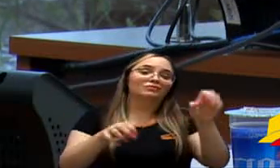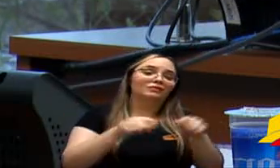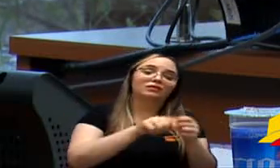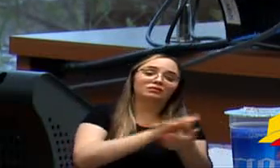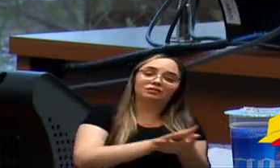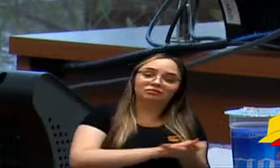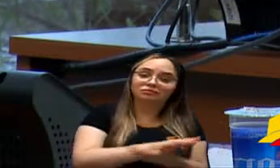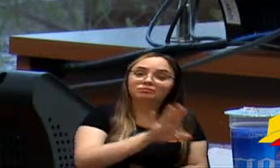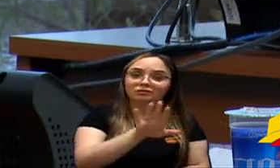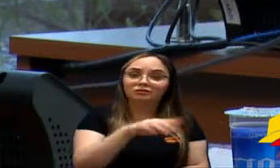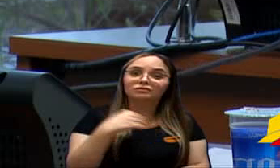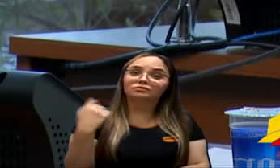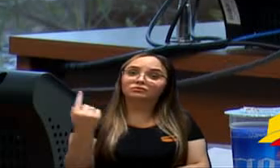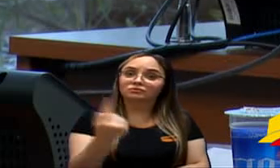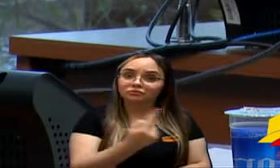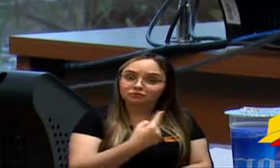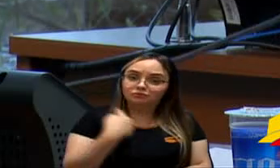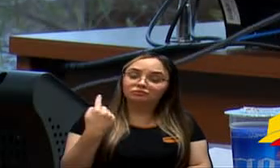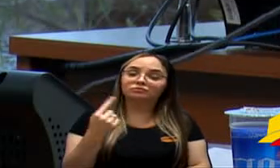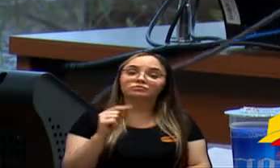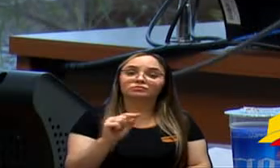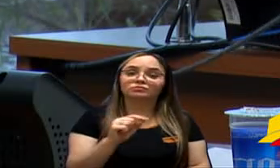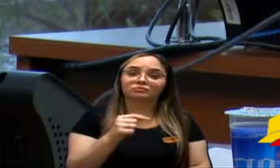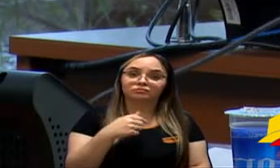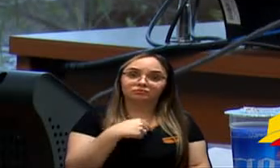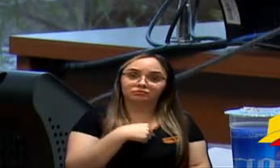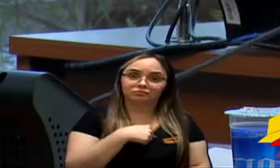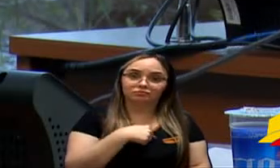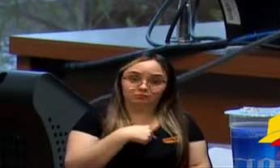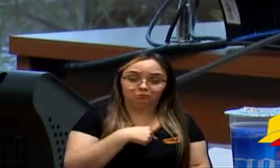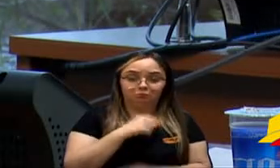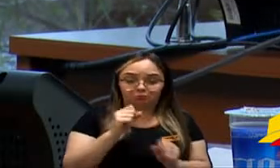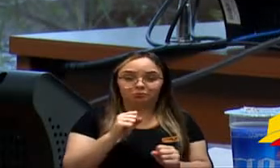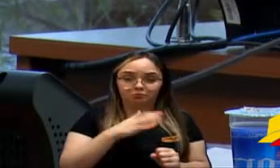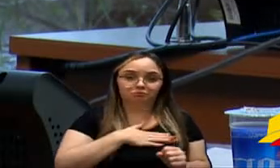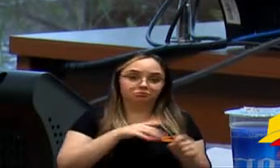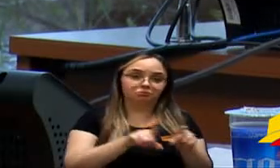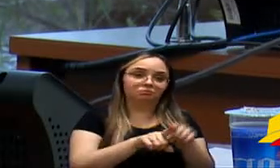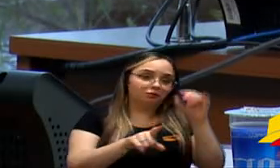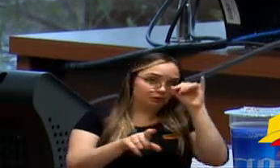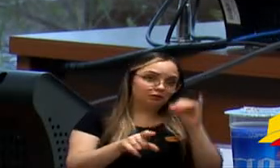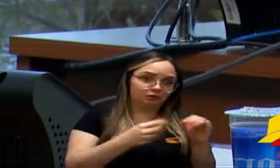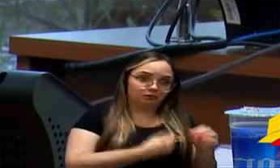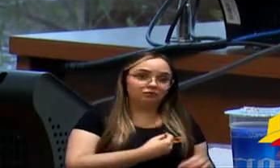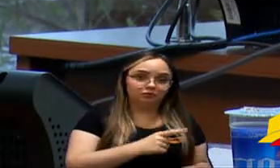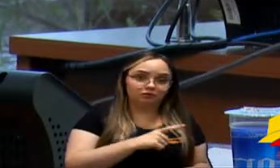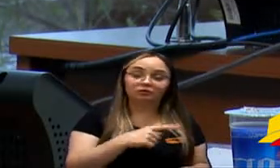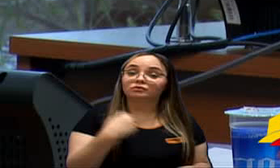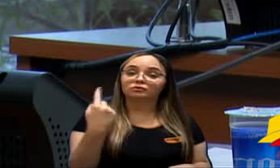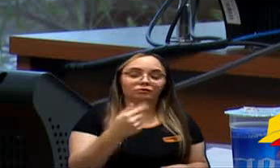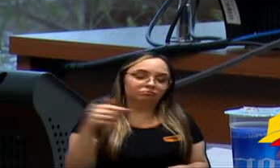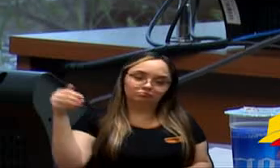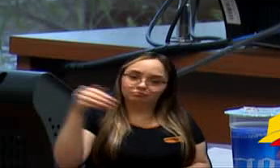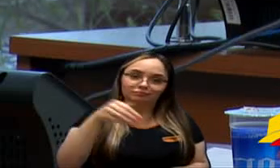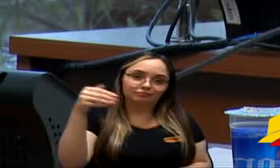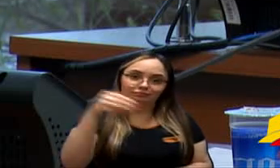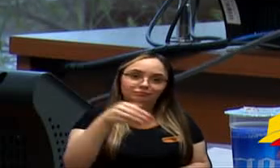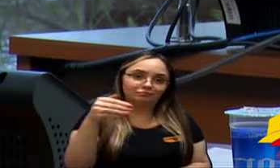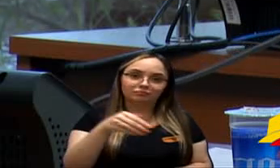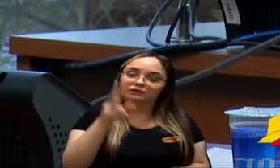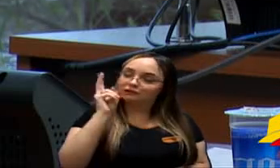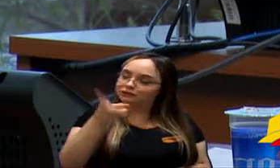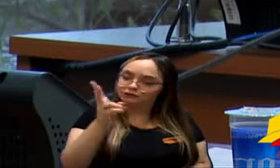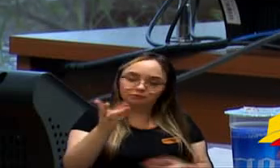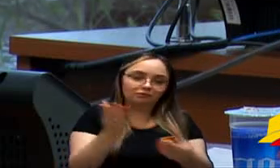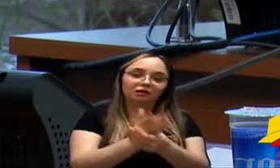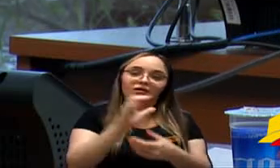verdade, vereador, nós somos aqui, eu posso falar por mim, pela Yara que está, que nós estamos em todas as pastas da